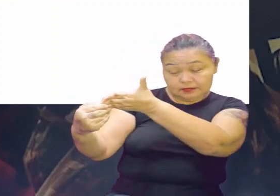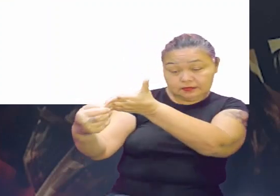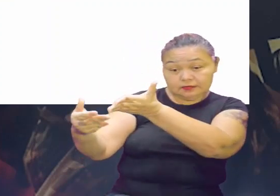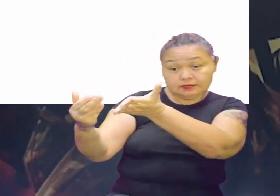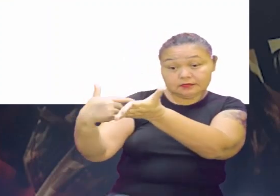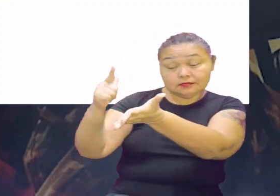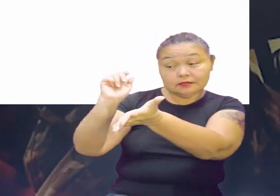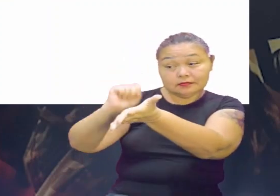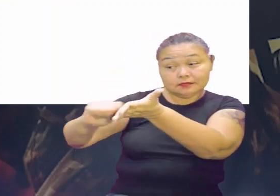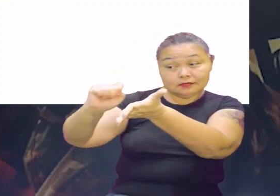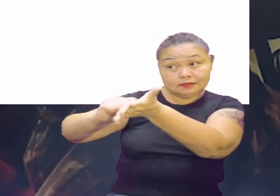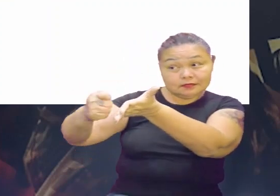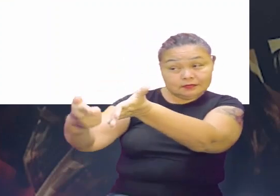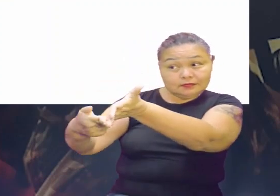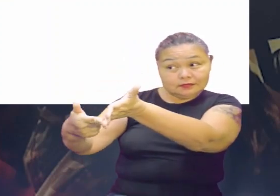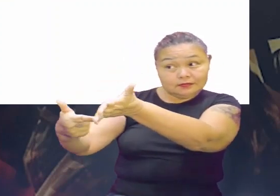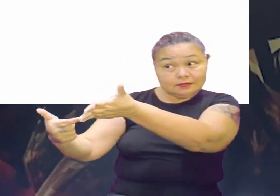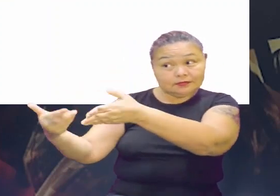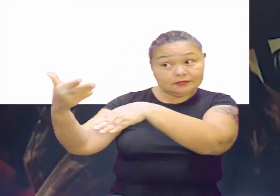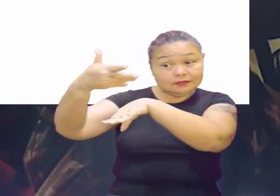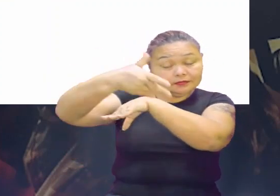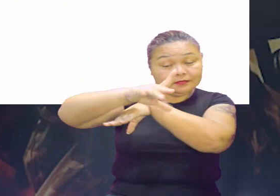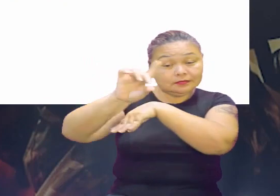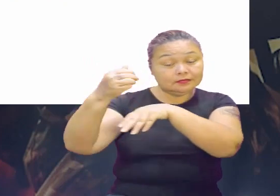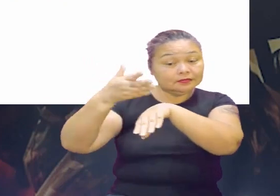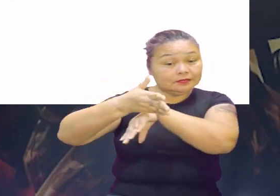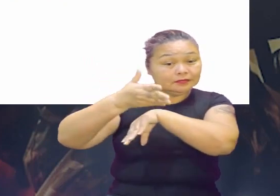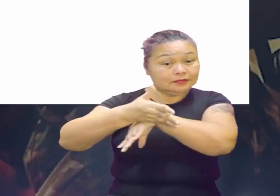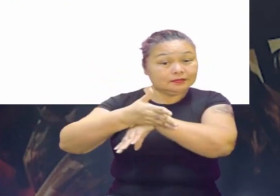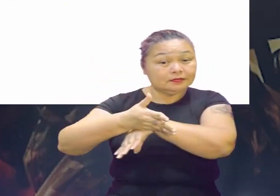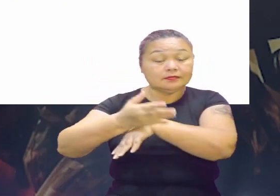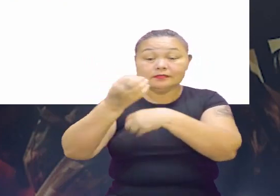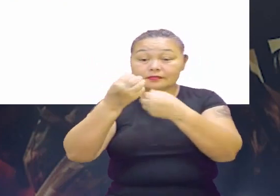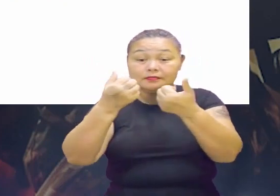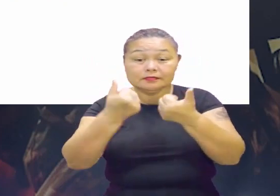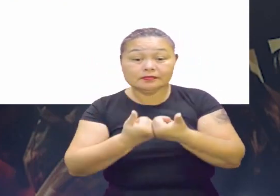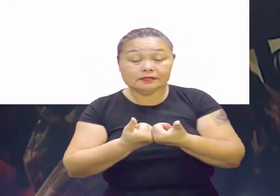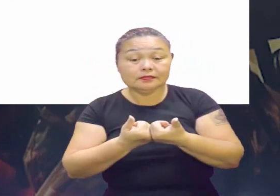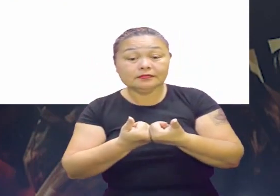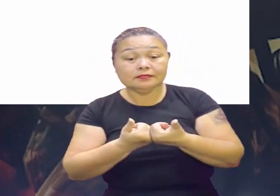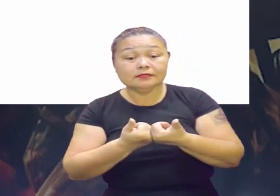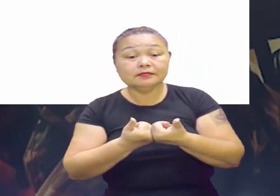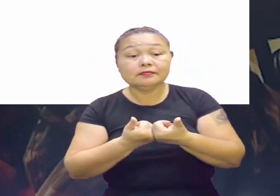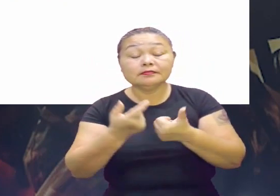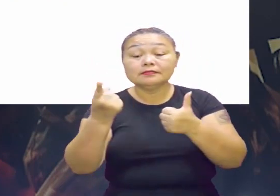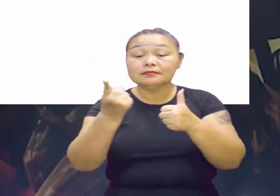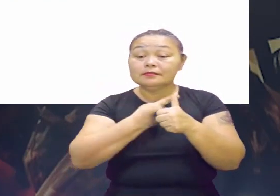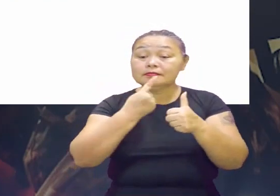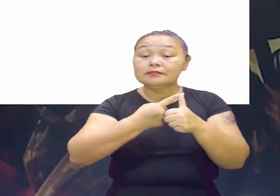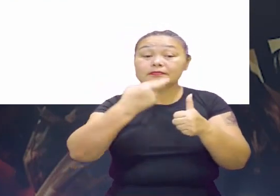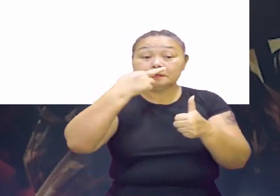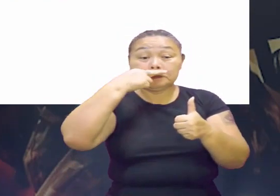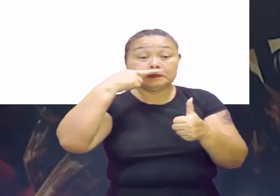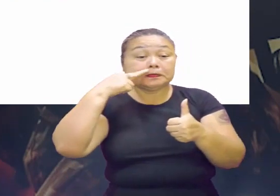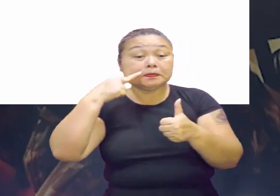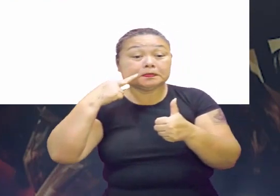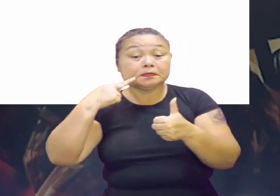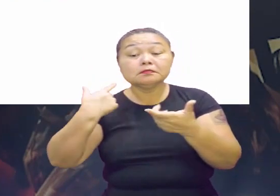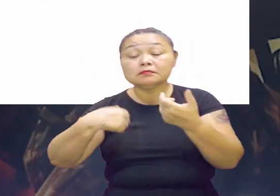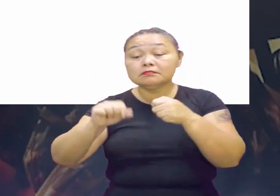o bilhete para poder estar no dia seguinte para poder participar. Tudo bem. É a primeira vez que o Rondon se